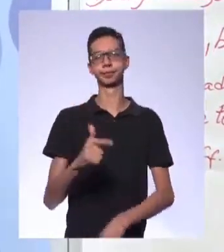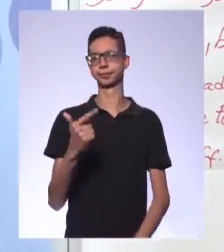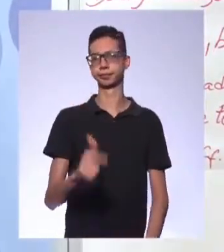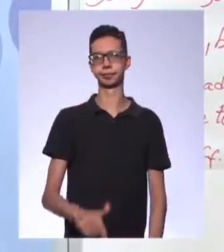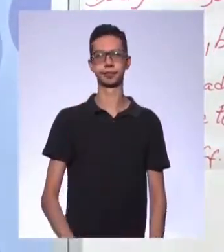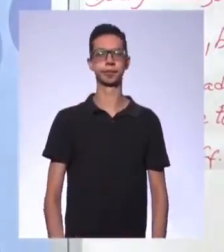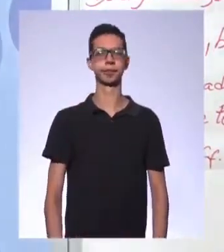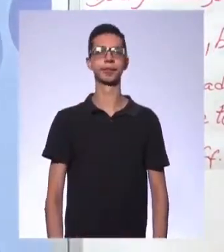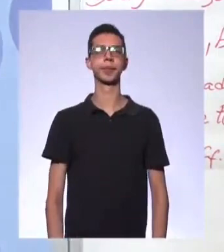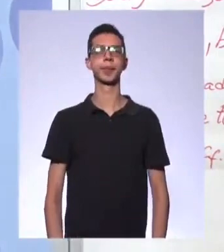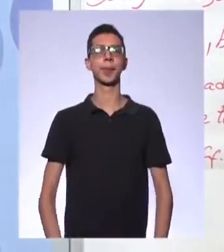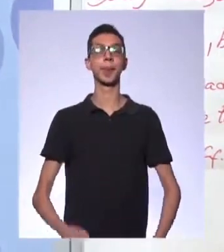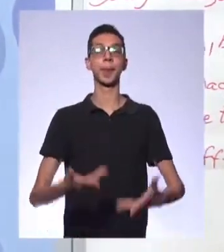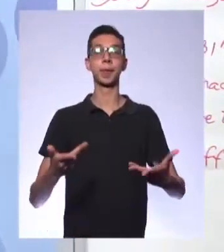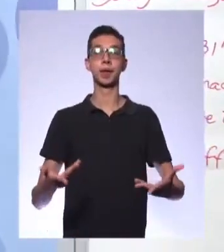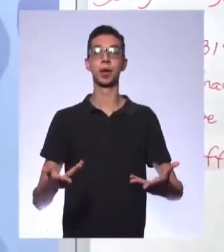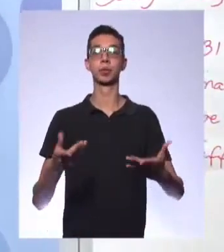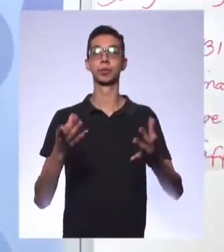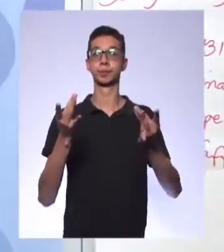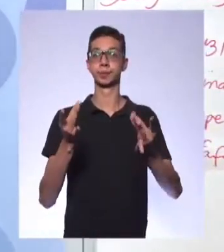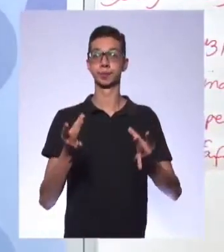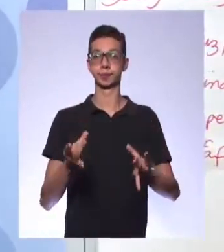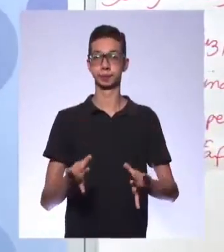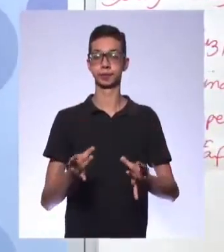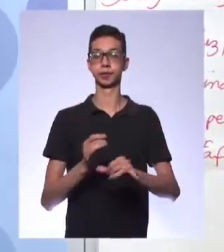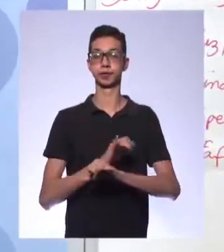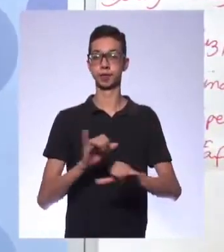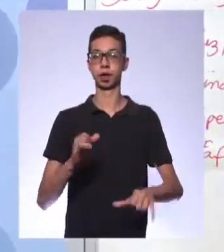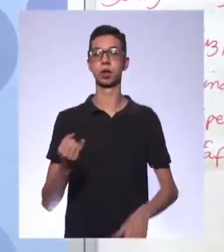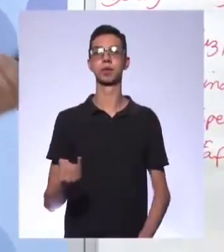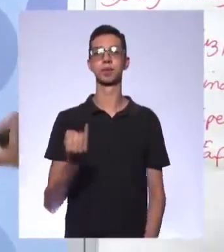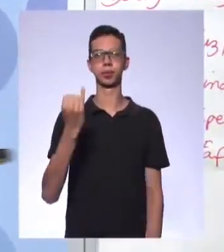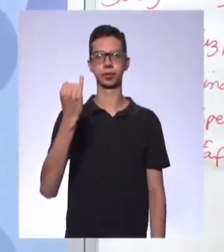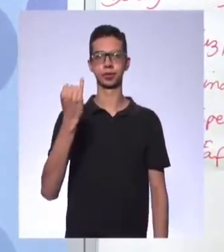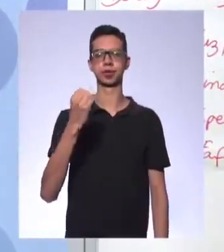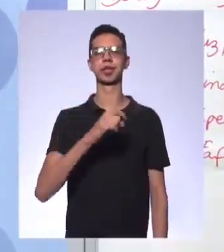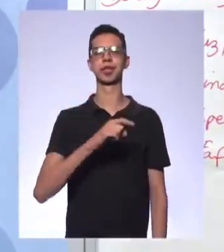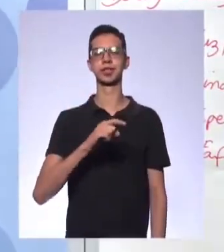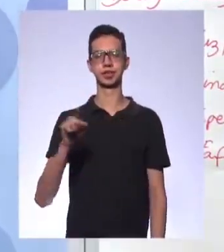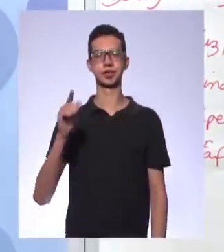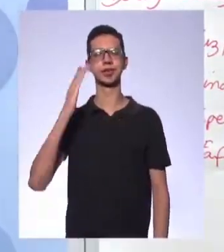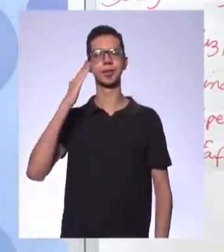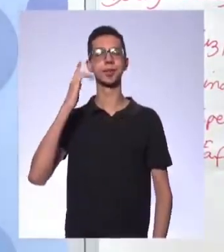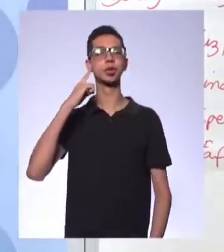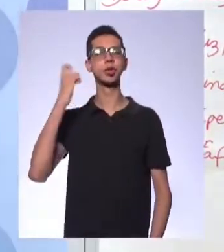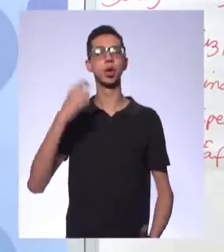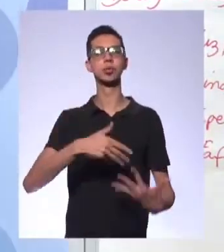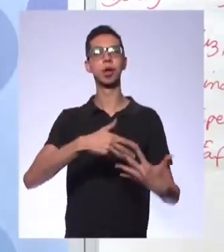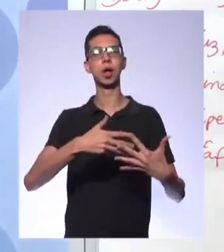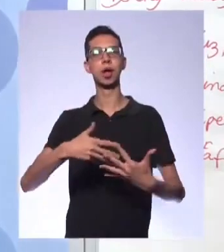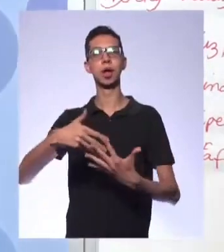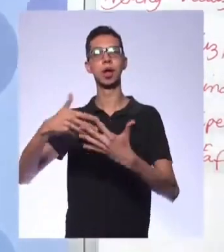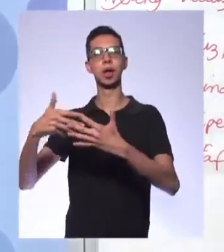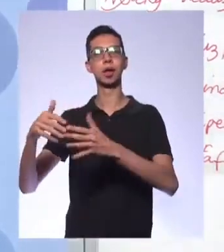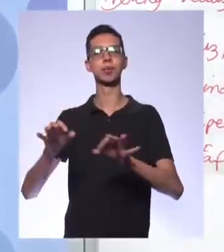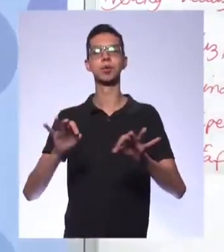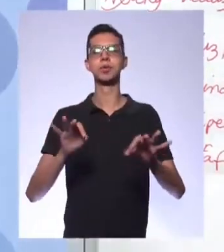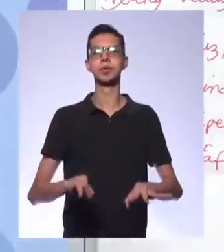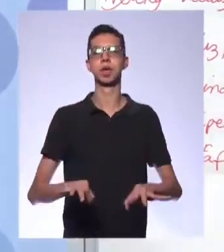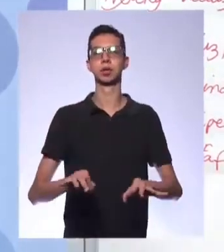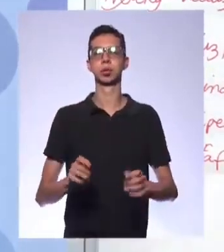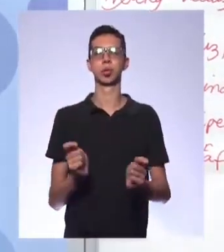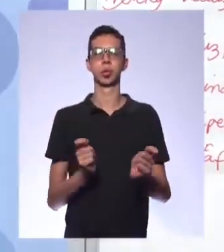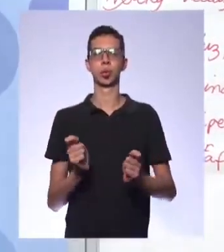gente, essa questão aí é muito importante dessa modulação harmoniosa dos sons. Tá? E quem cuida disso é o operador de